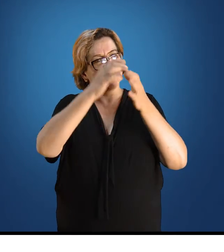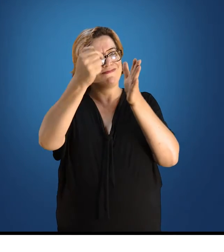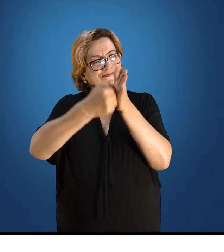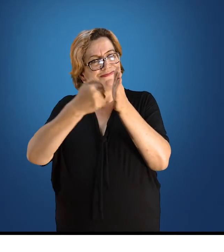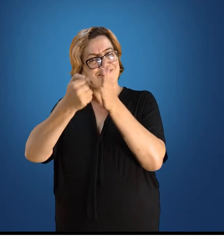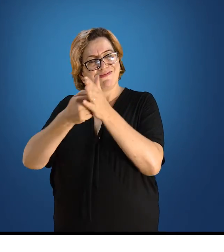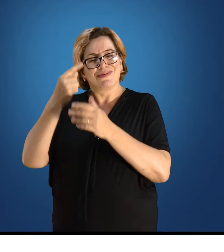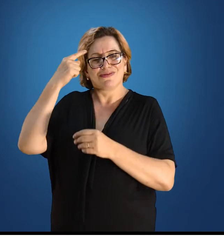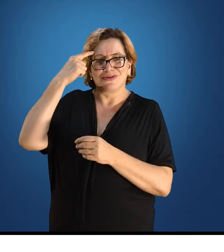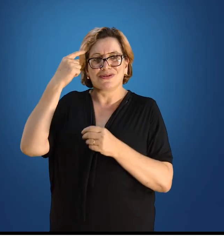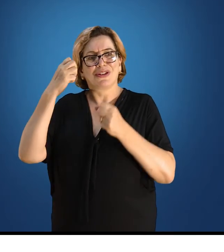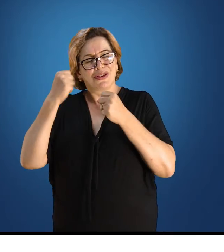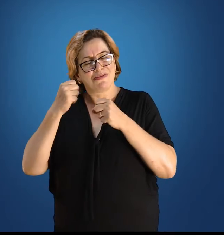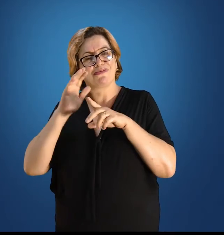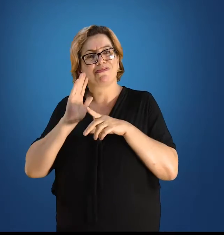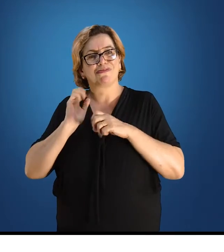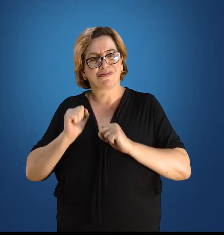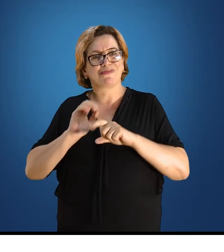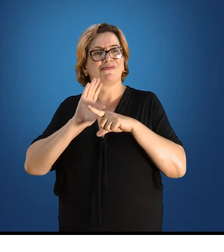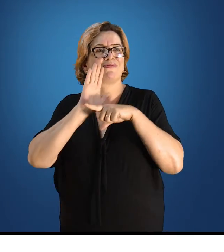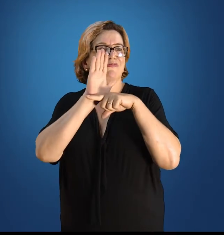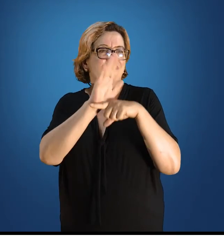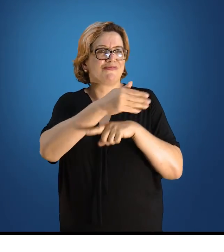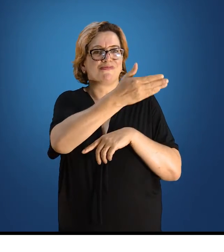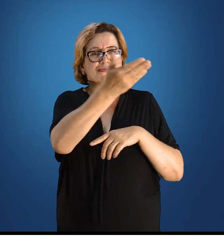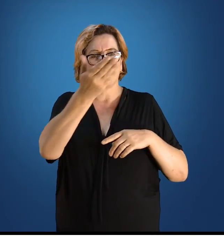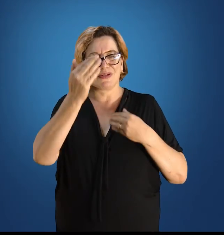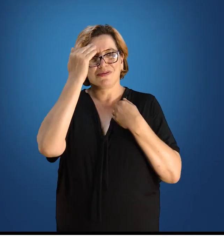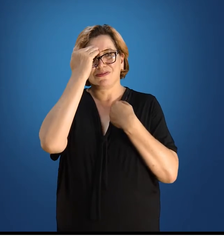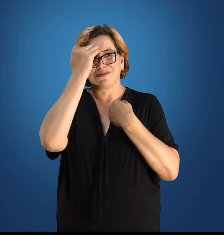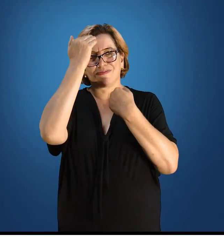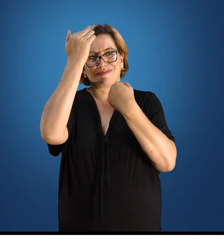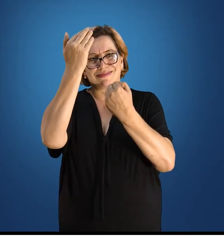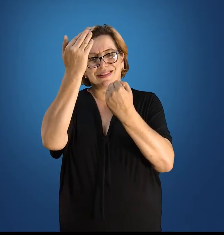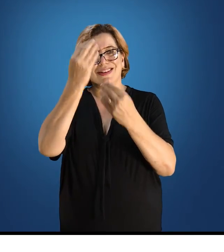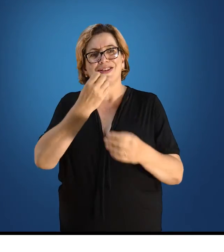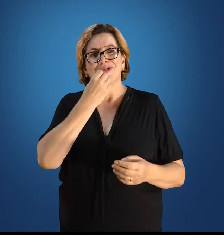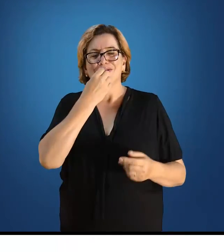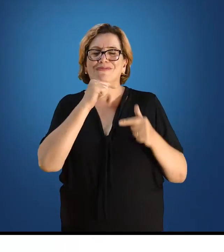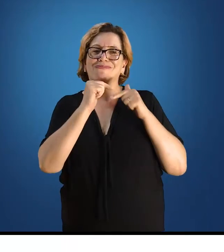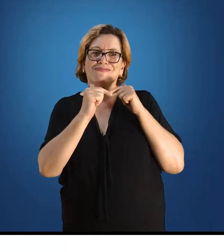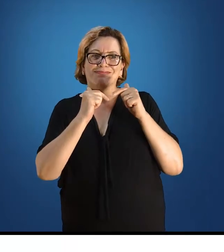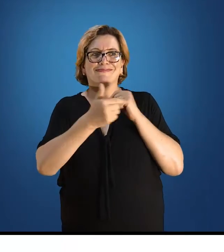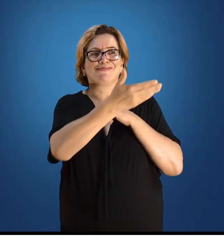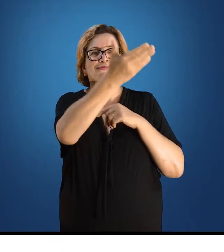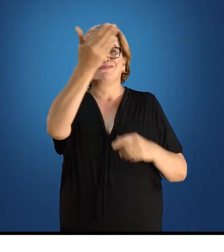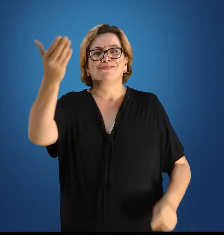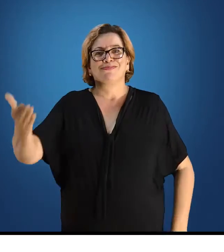qualquer coisa que eu possa auxiliá-los. Obrigado e sucesso no trabalho de vocês.